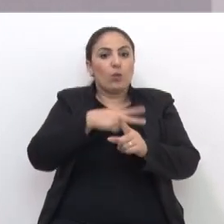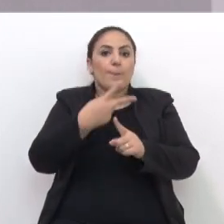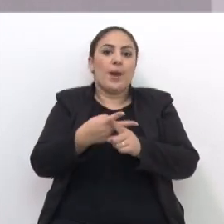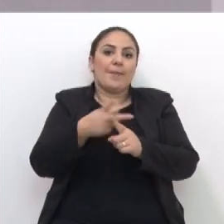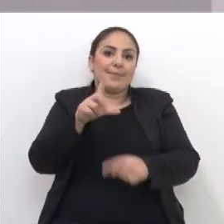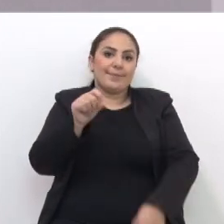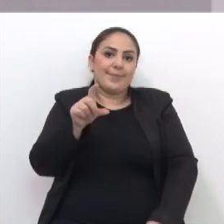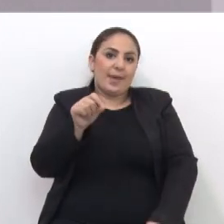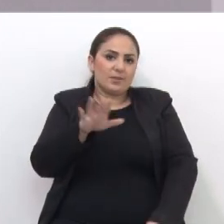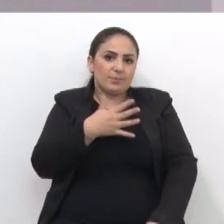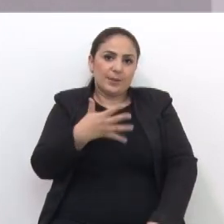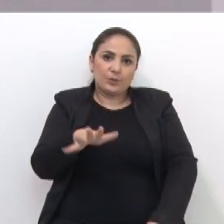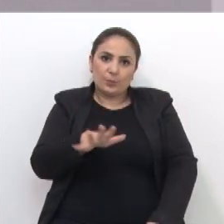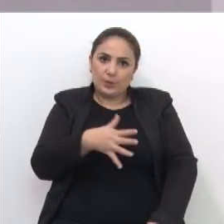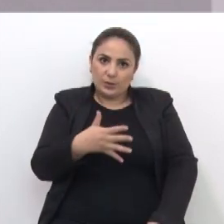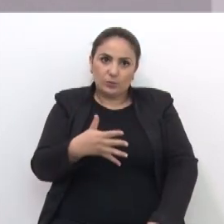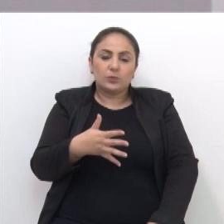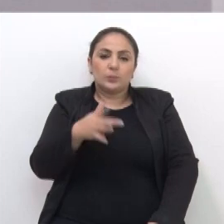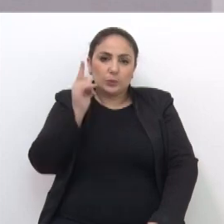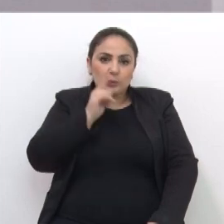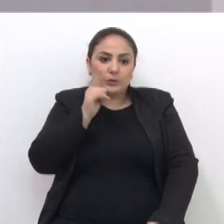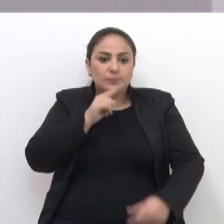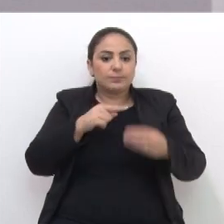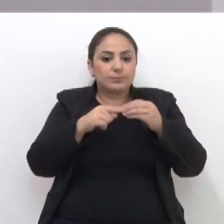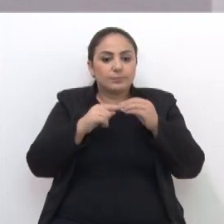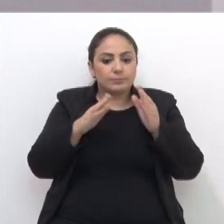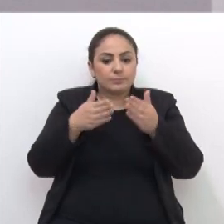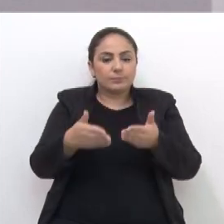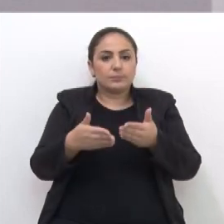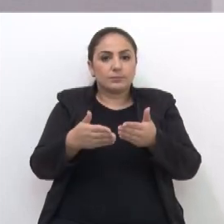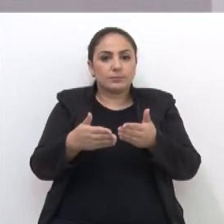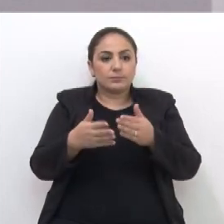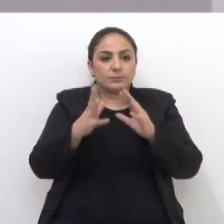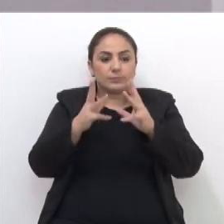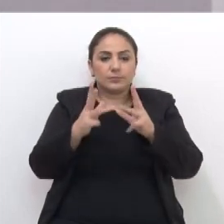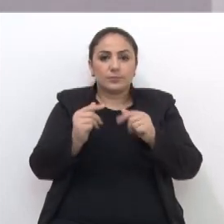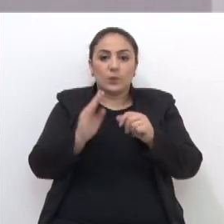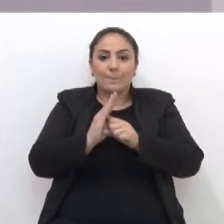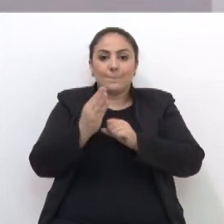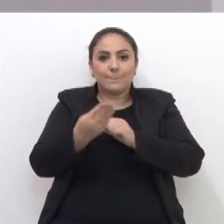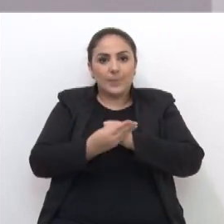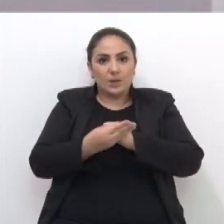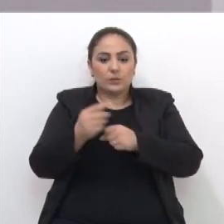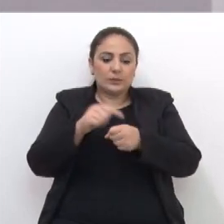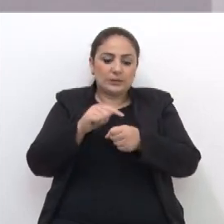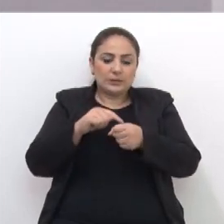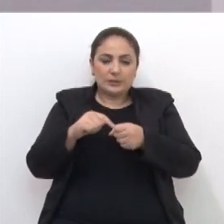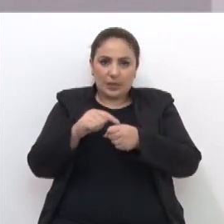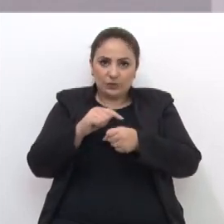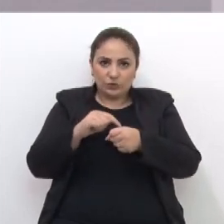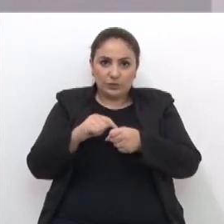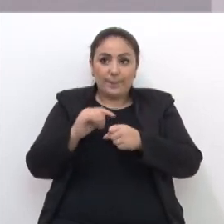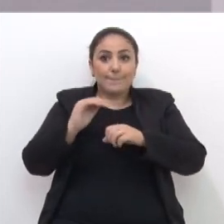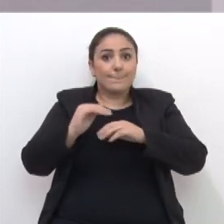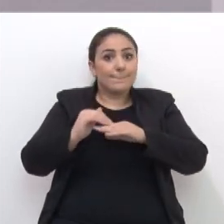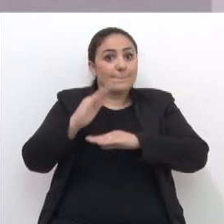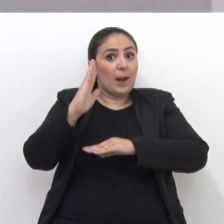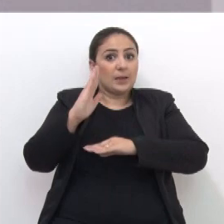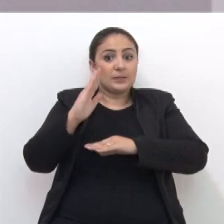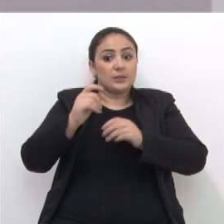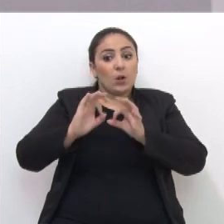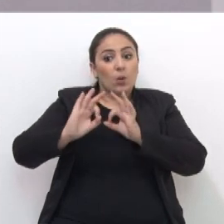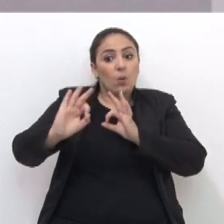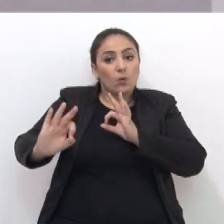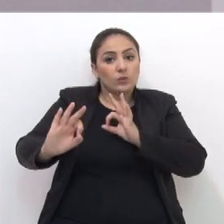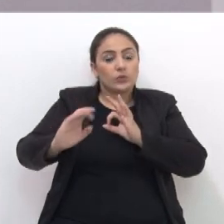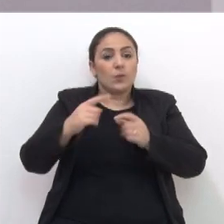mais precisa do serviço do Conselho Tutelar. Nós temos, assim, teoricamente, né, não temos como comprovar isso, teoricamente quem mora no